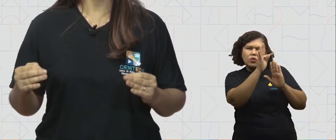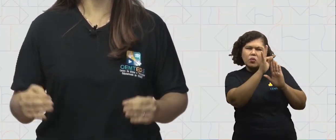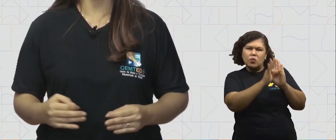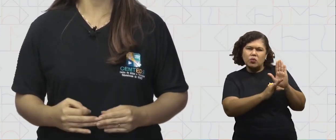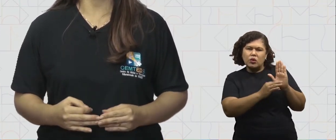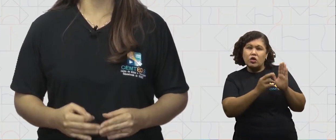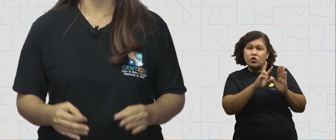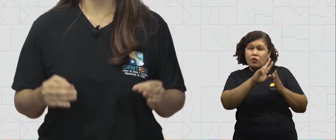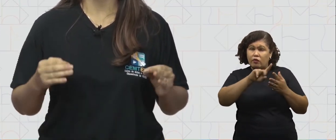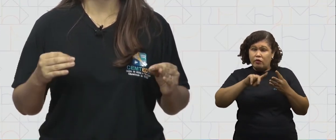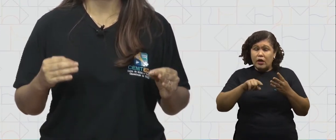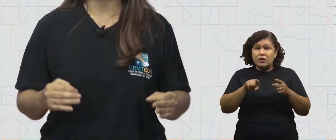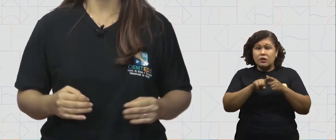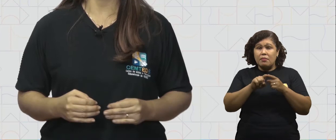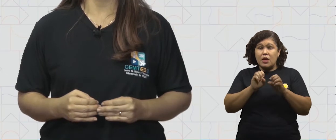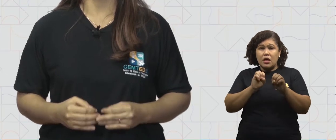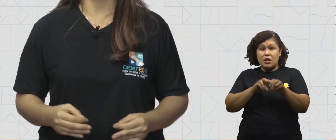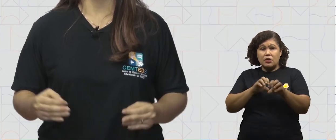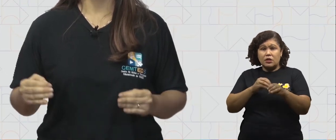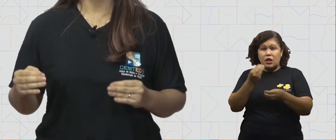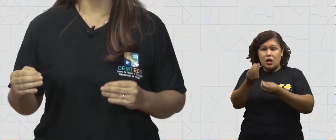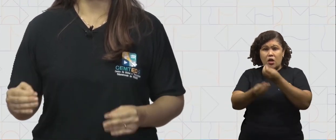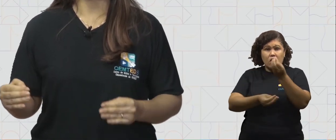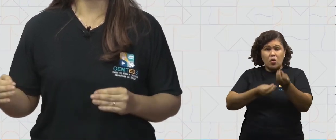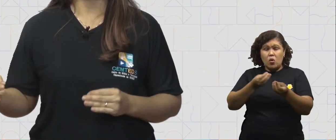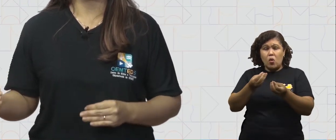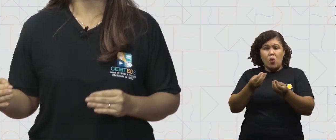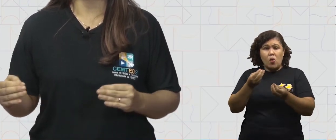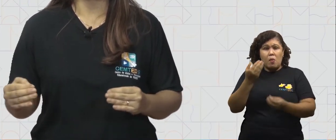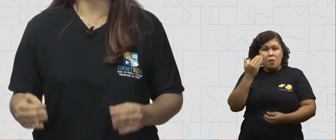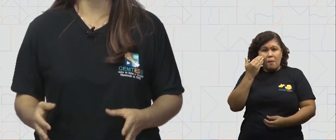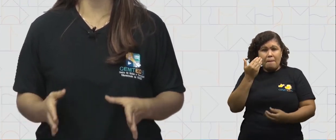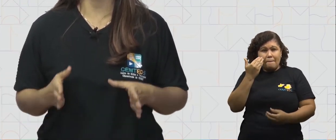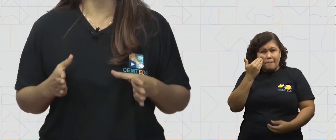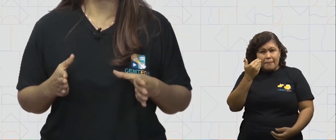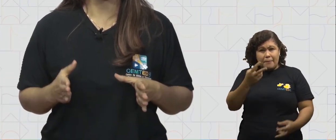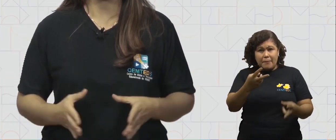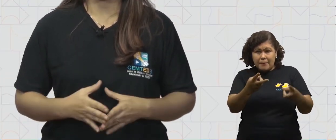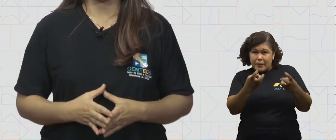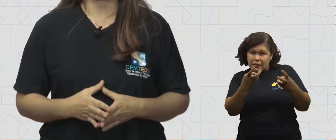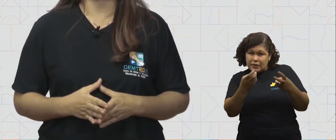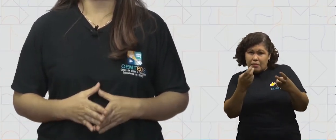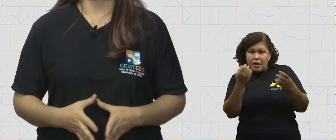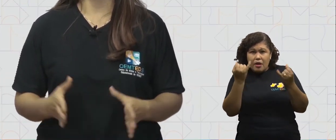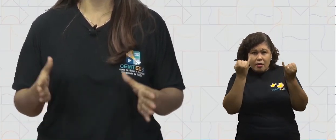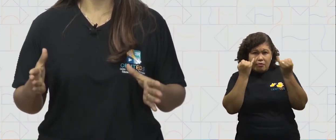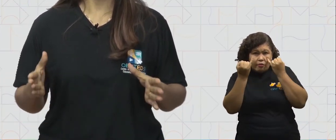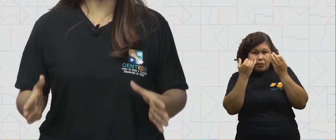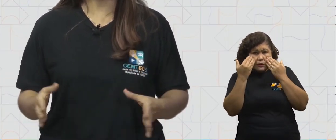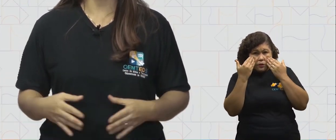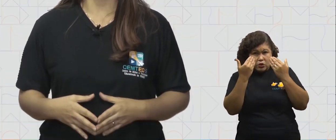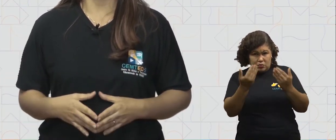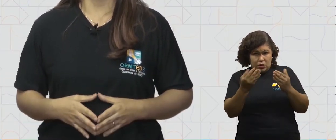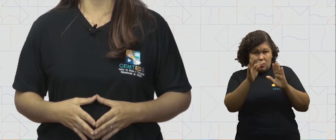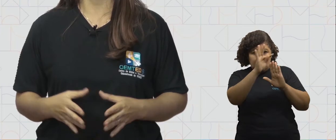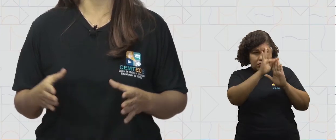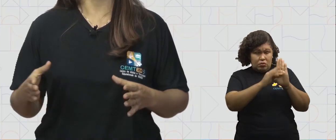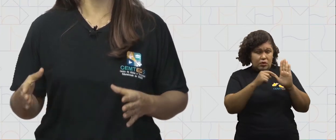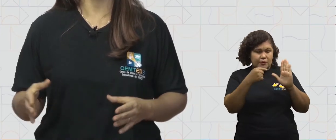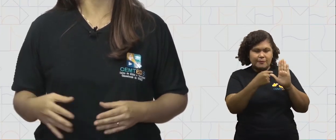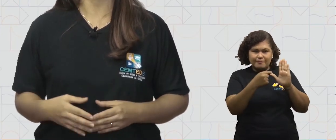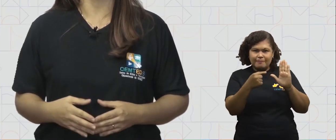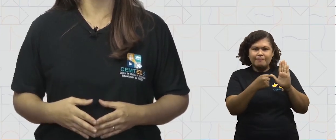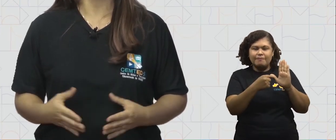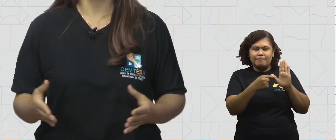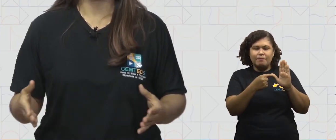textos e te ensinei sobre a importância de localizar informações explícitas, tão necessárias para